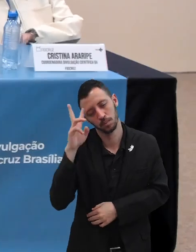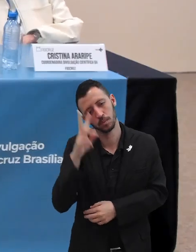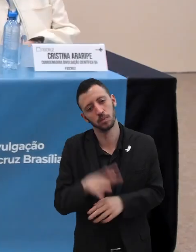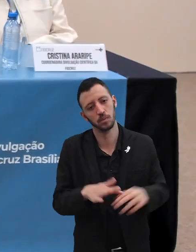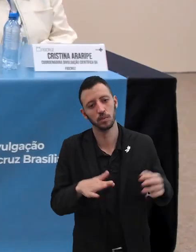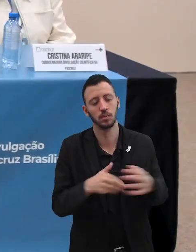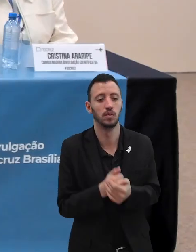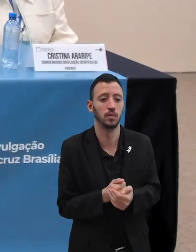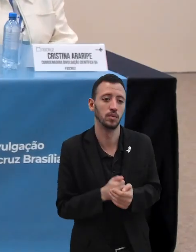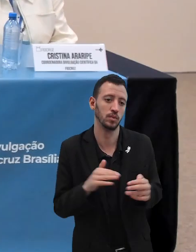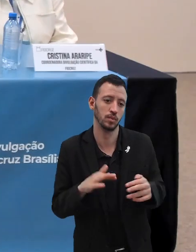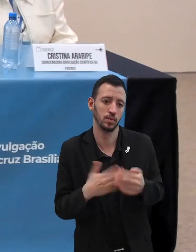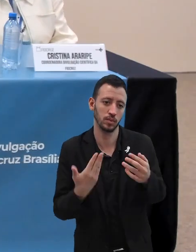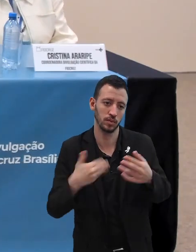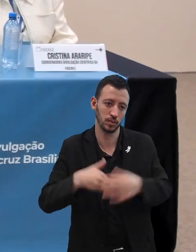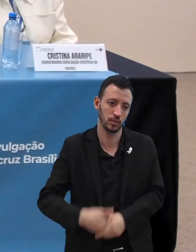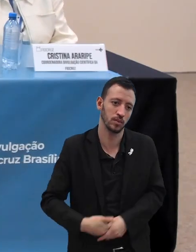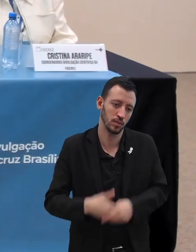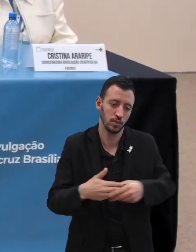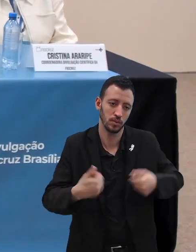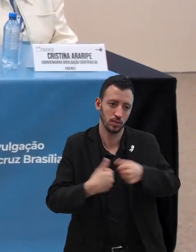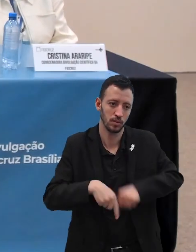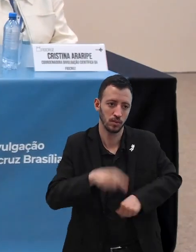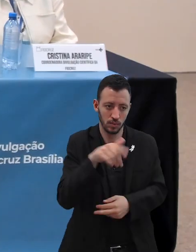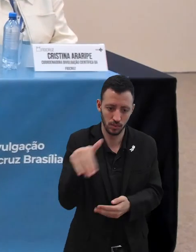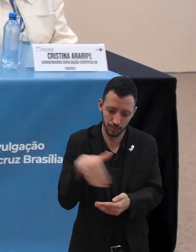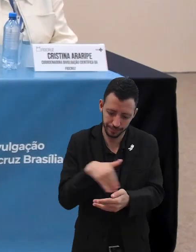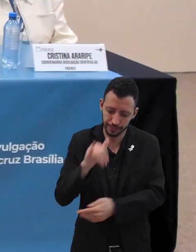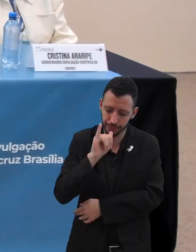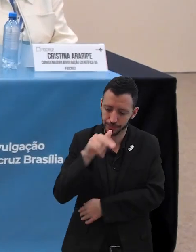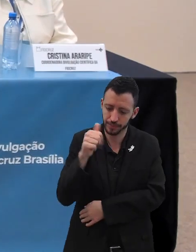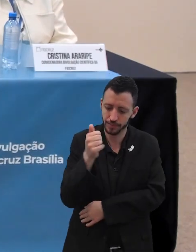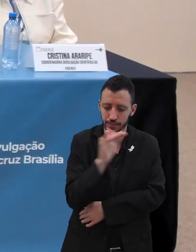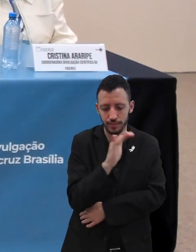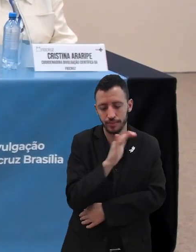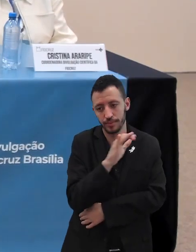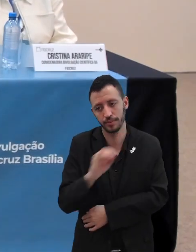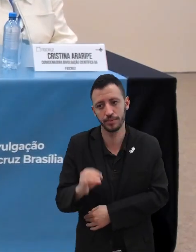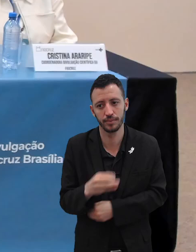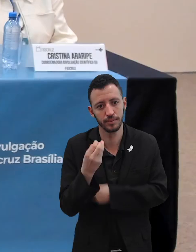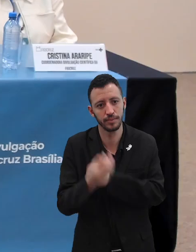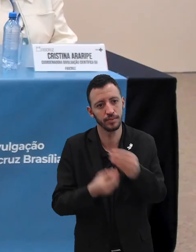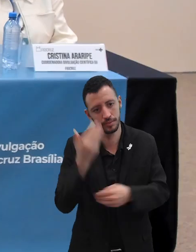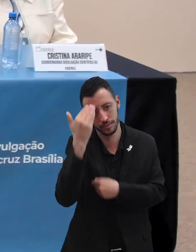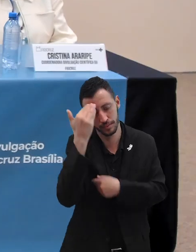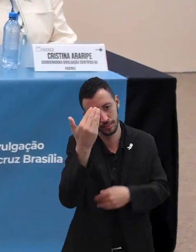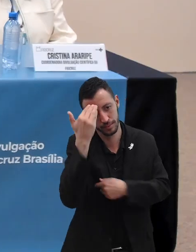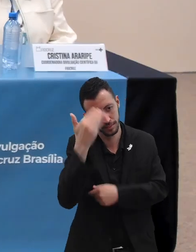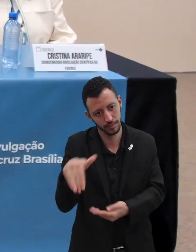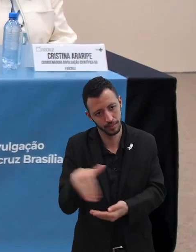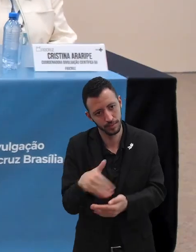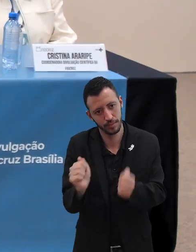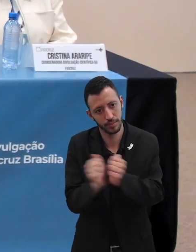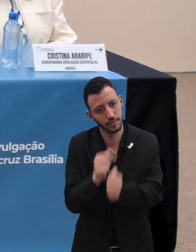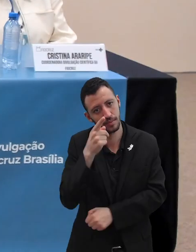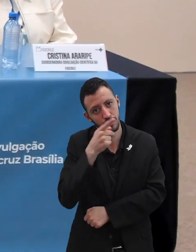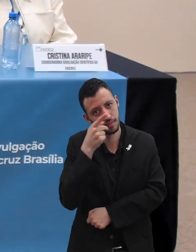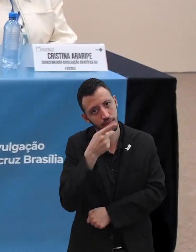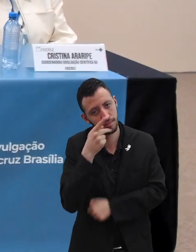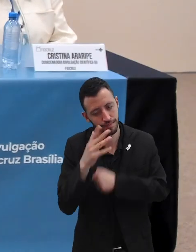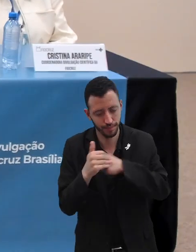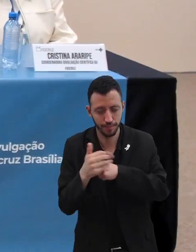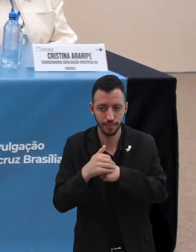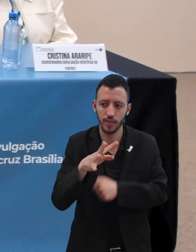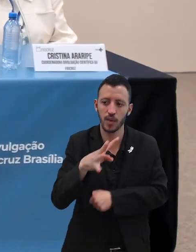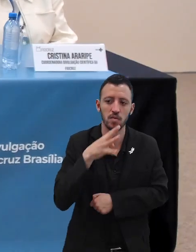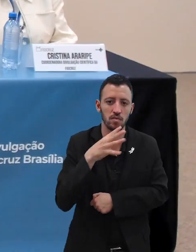eu quero saudar aqui o secretário Inácio e agradecer, secretário, por suas palavras de carinho